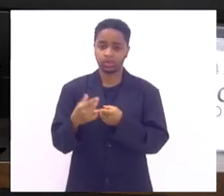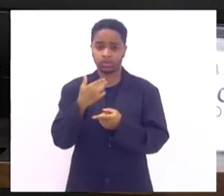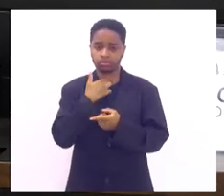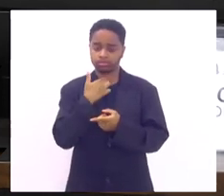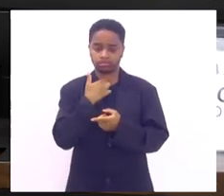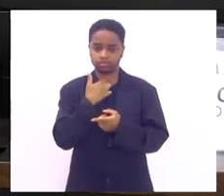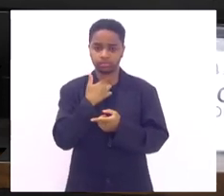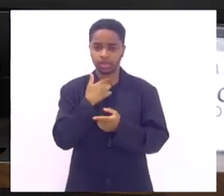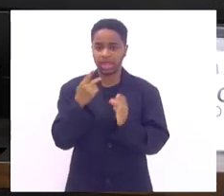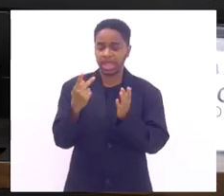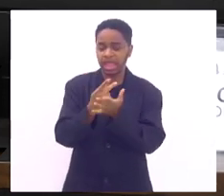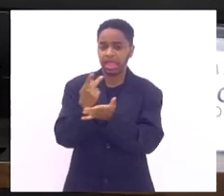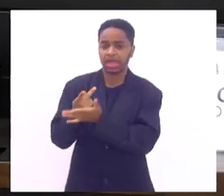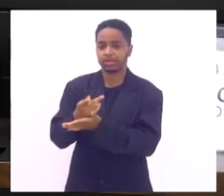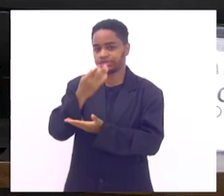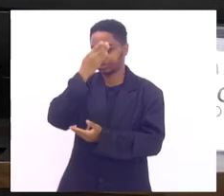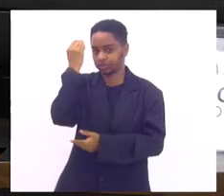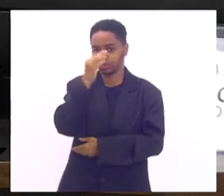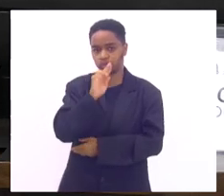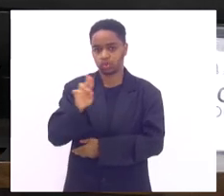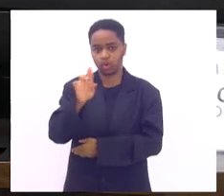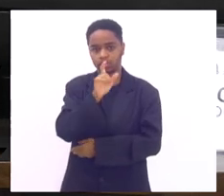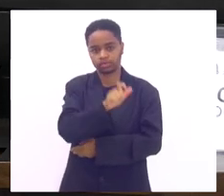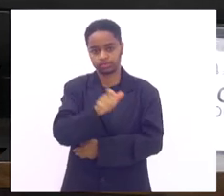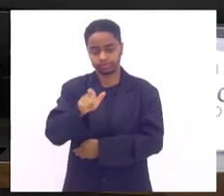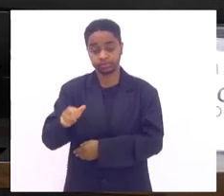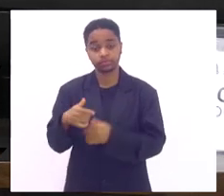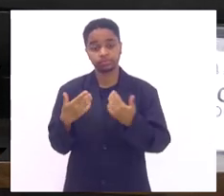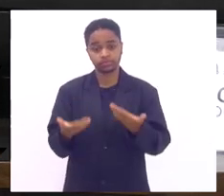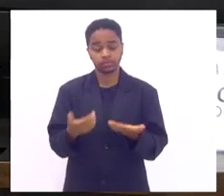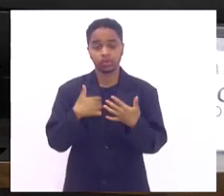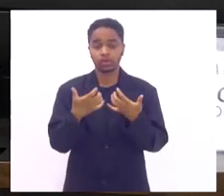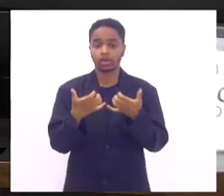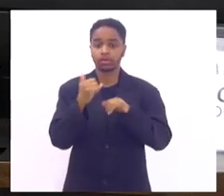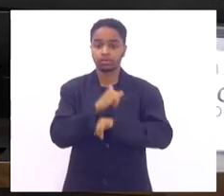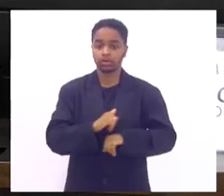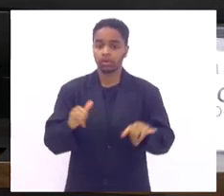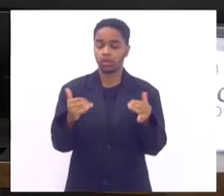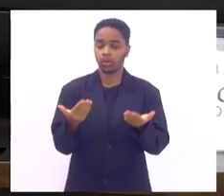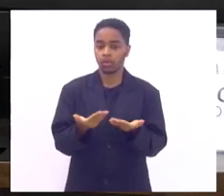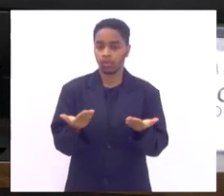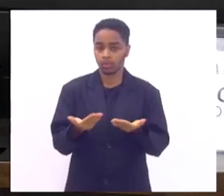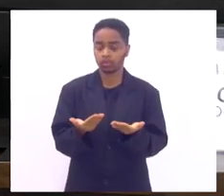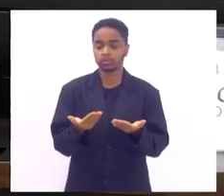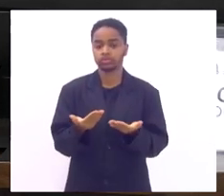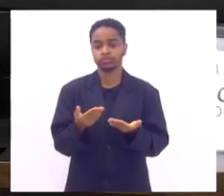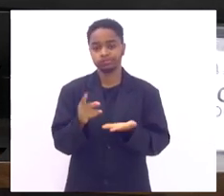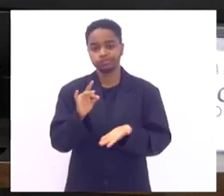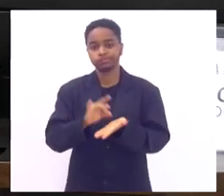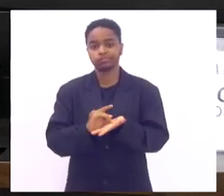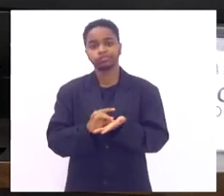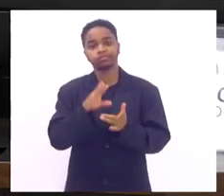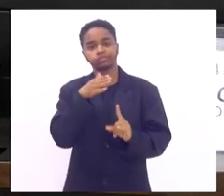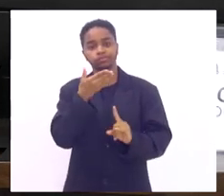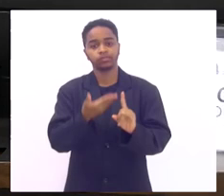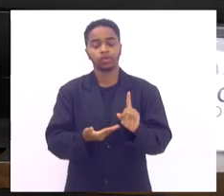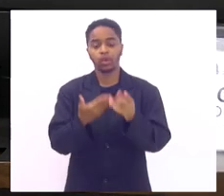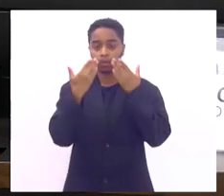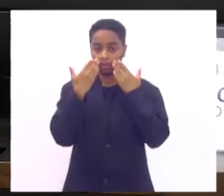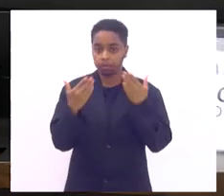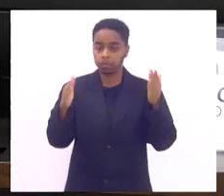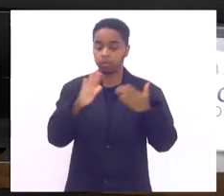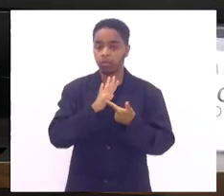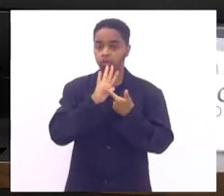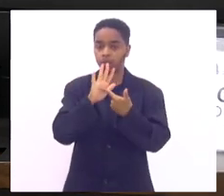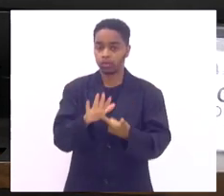esquecer o nome de um dos colegas. Eu quero dizer que o dia de hoje é o reconhecimento público da